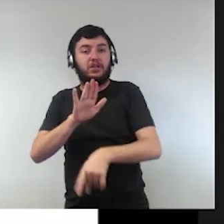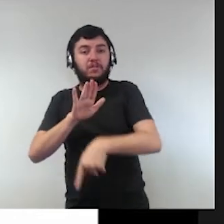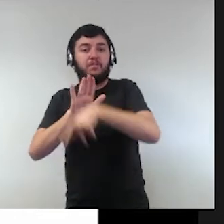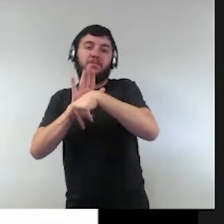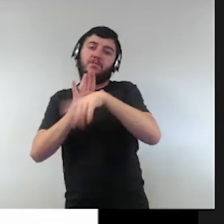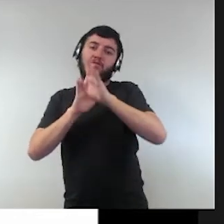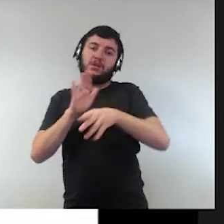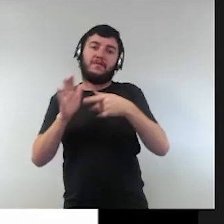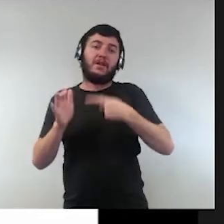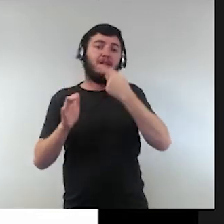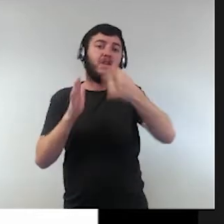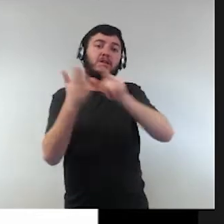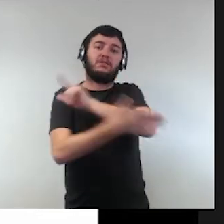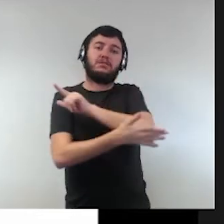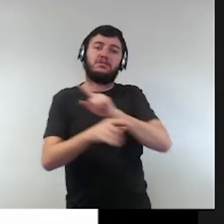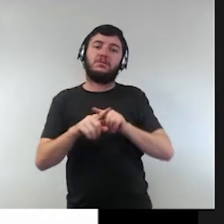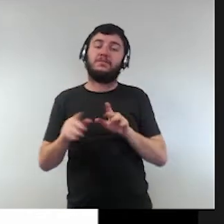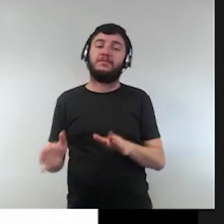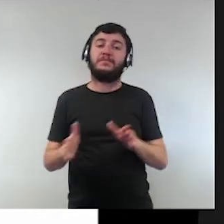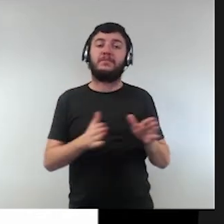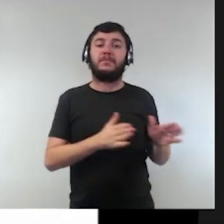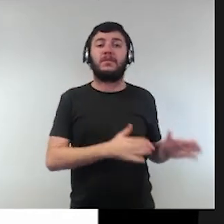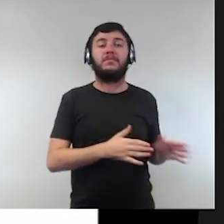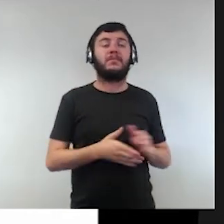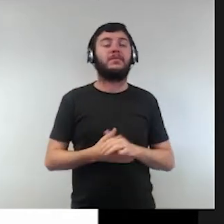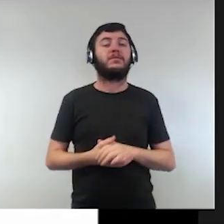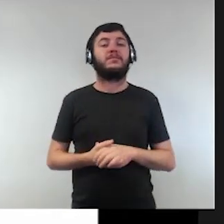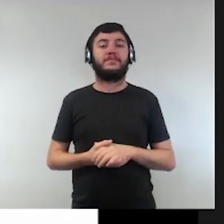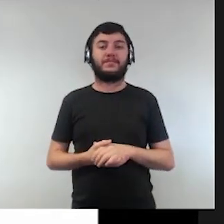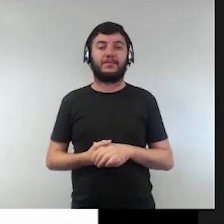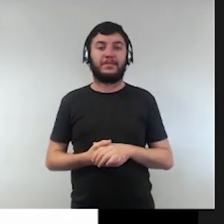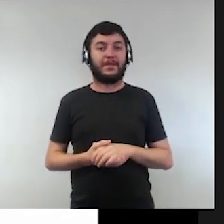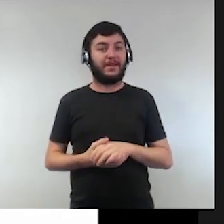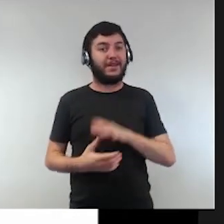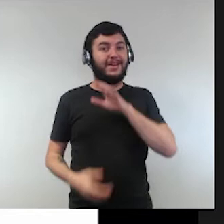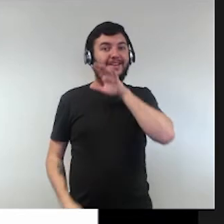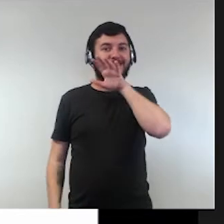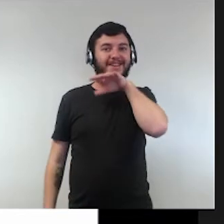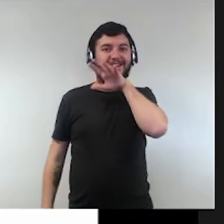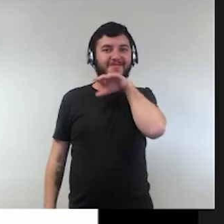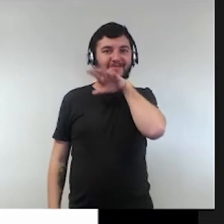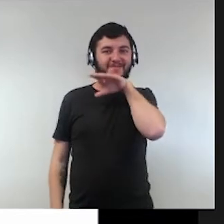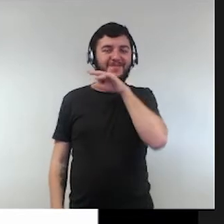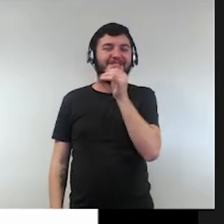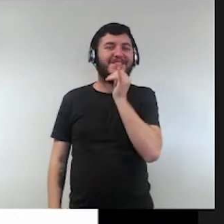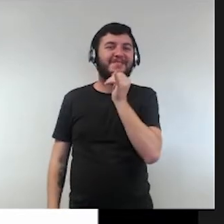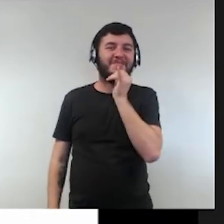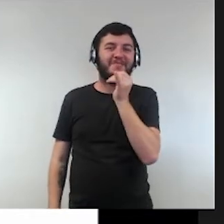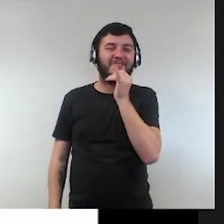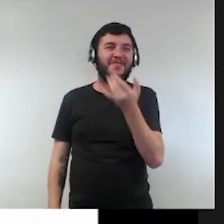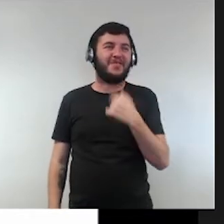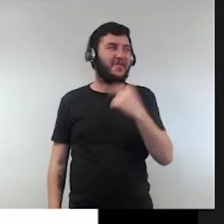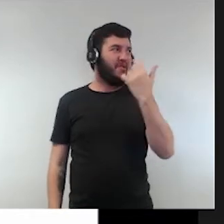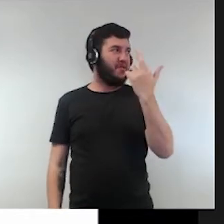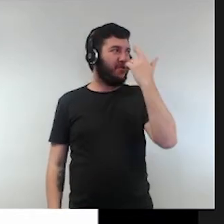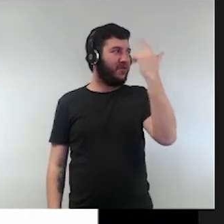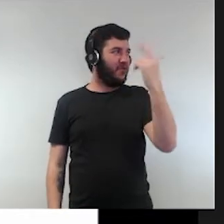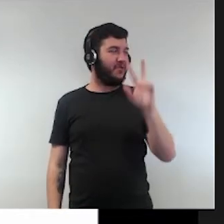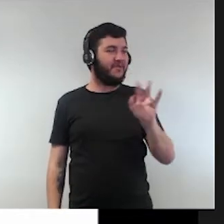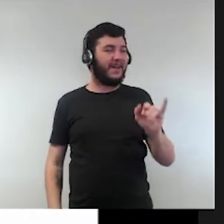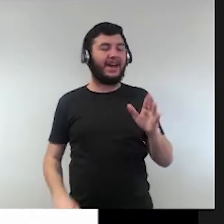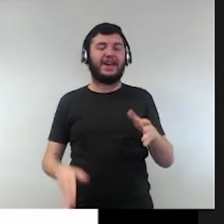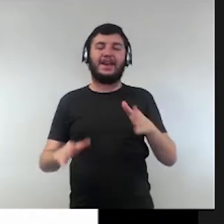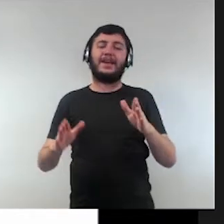simples latido de um cão, por exemplo, quando o seu dono chega em casa fazendo a festa, porque o tutor chegou em casa